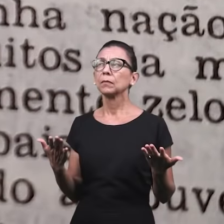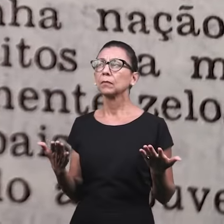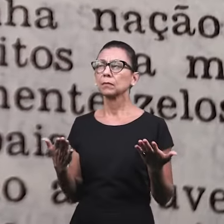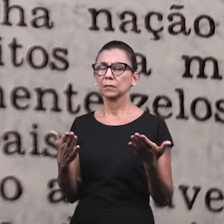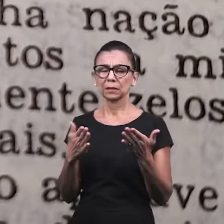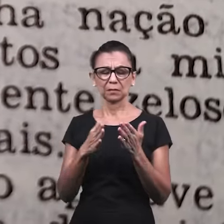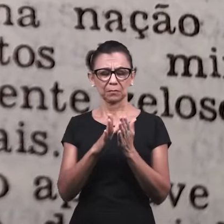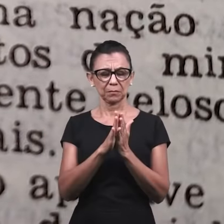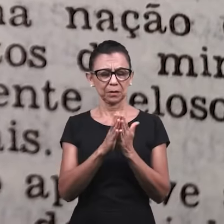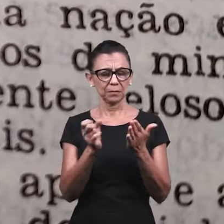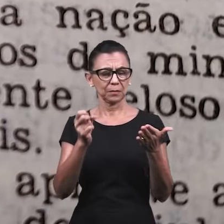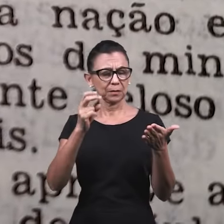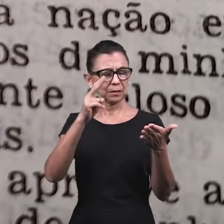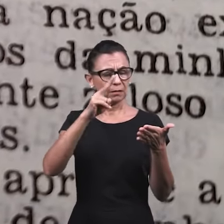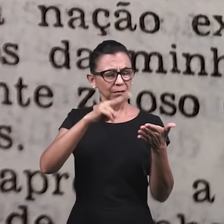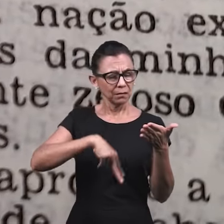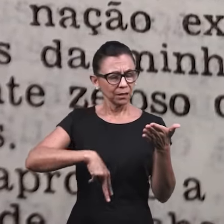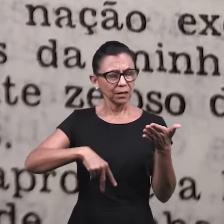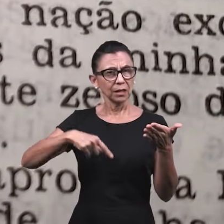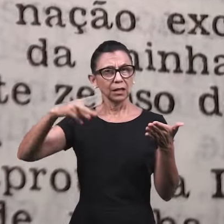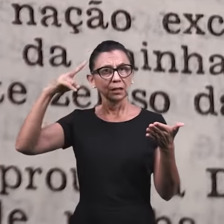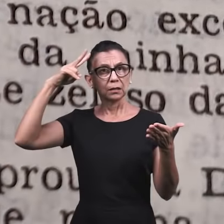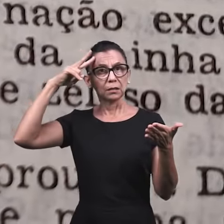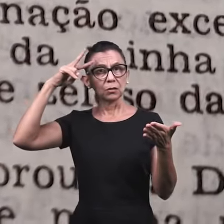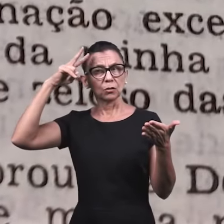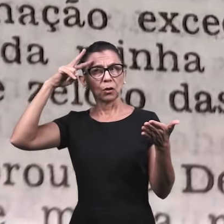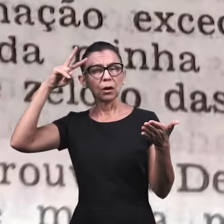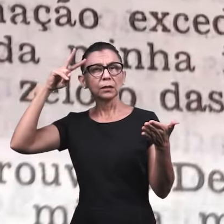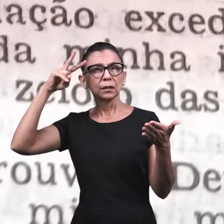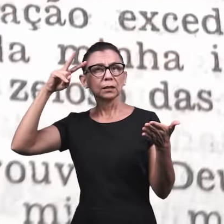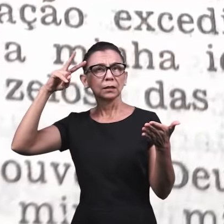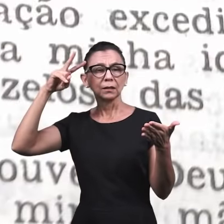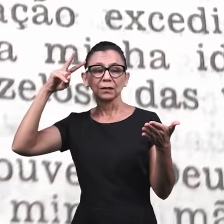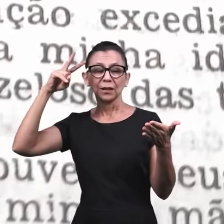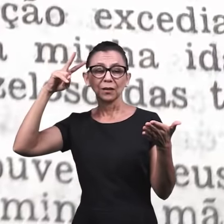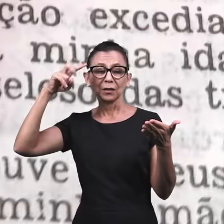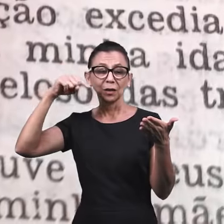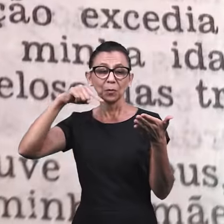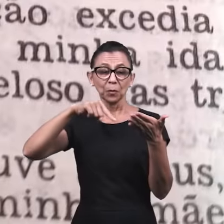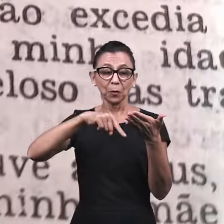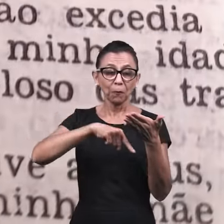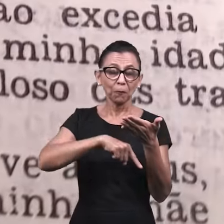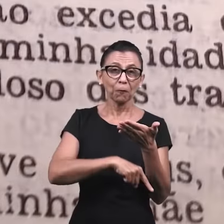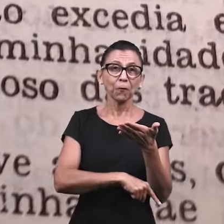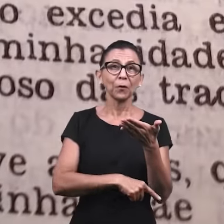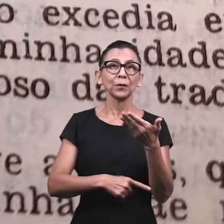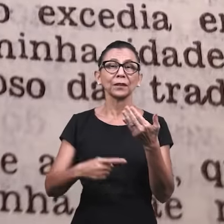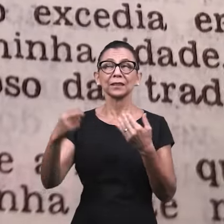Senhor,